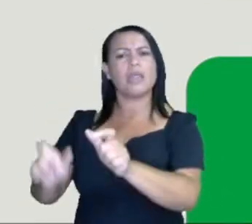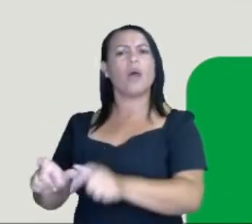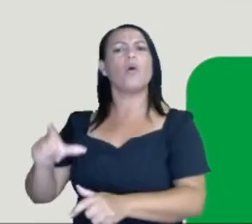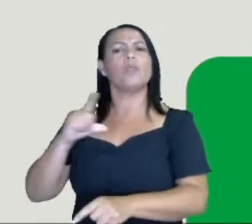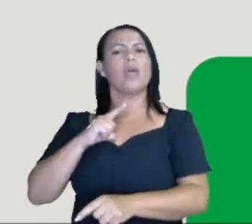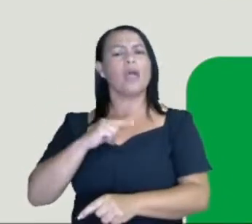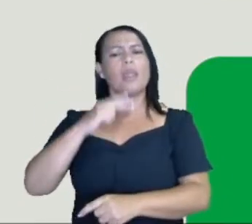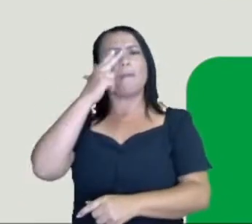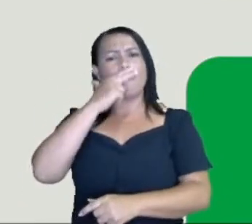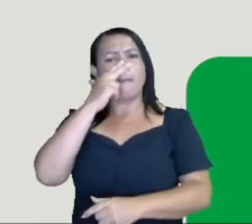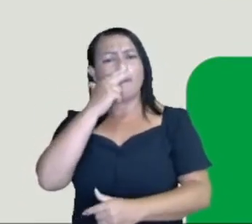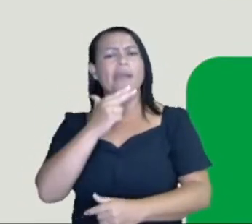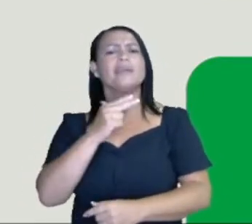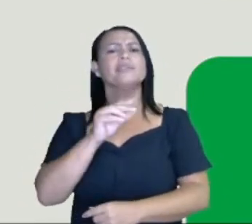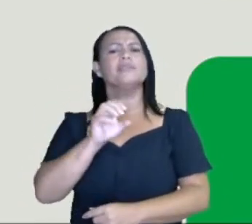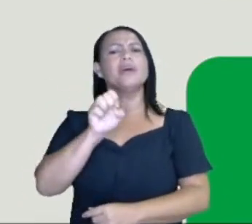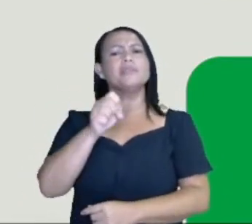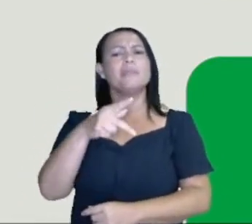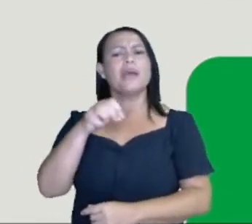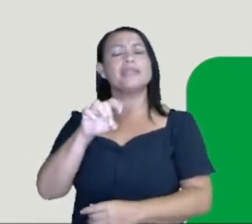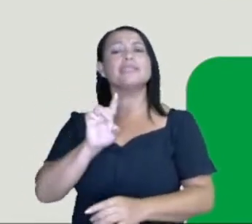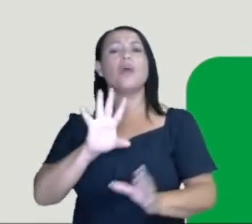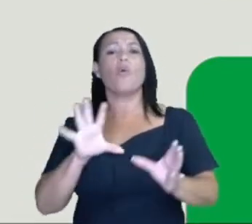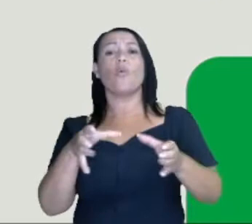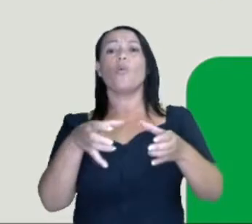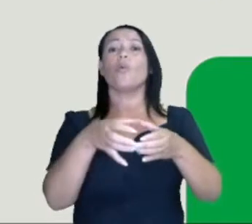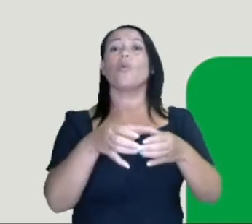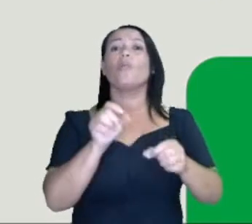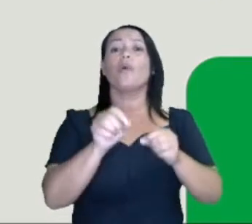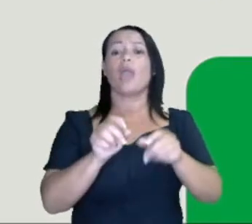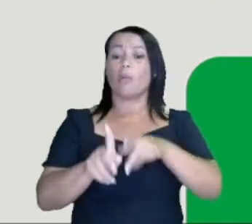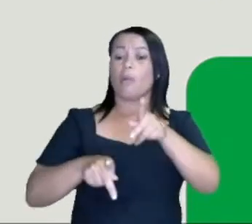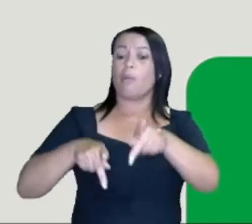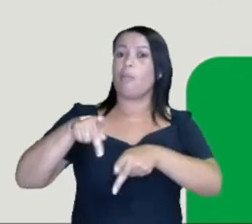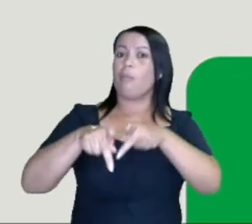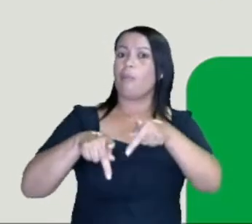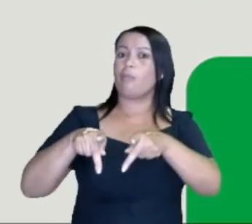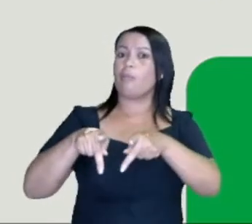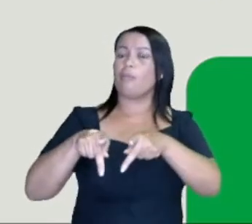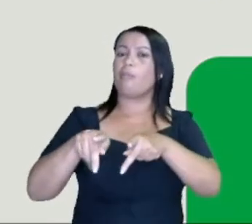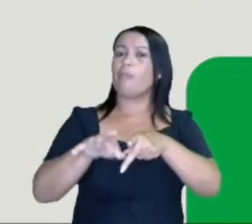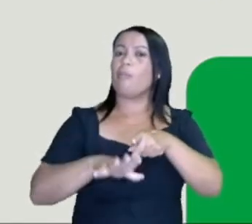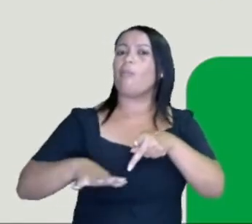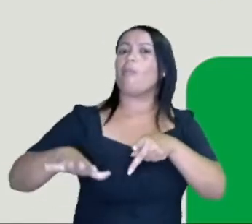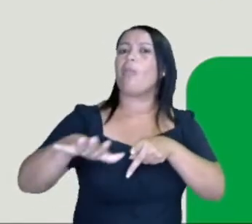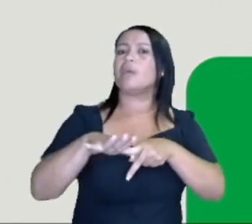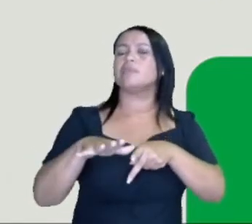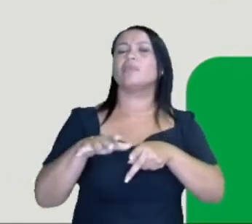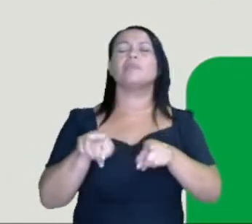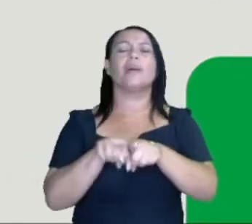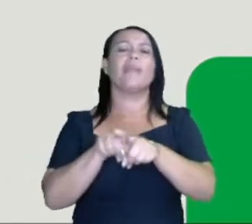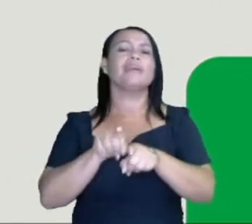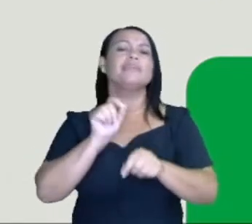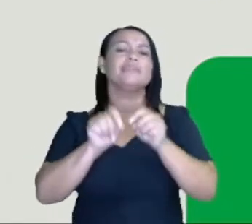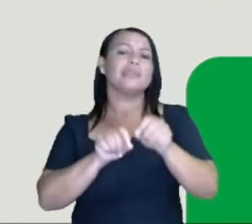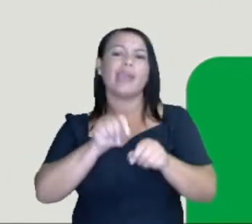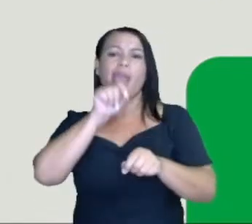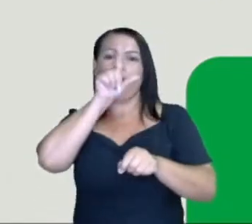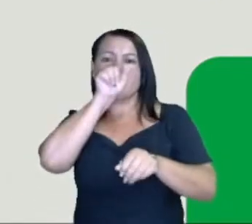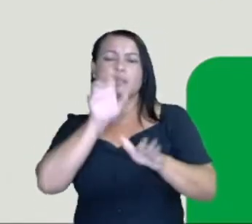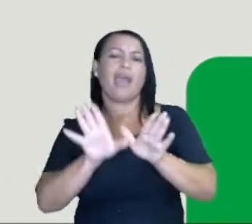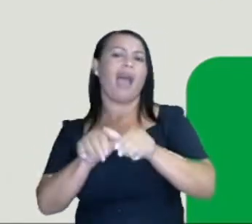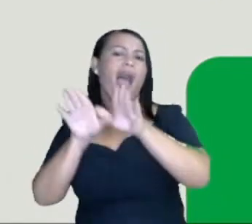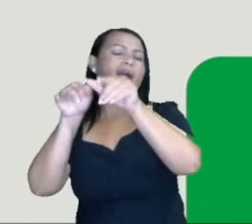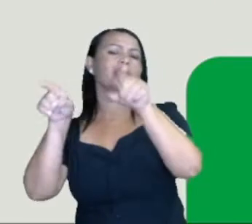mesma espécie formará uma população. Então, uma população de aves, população de